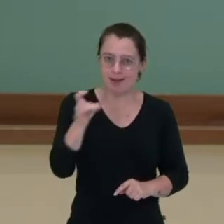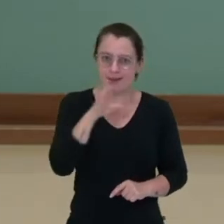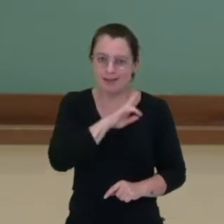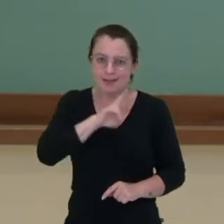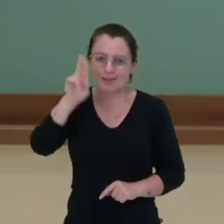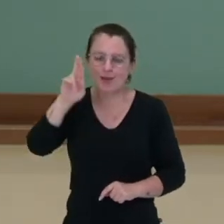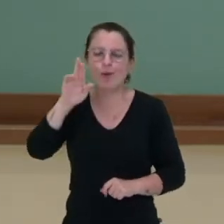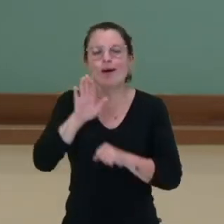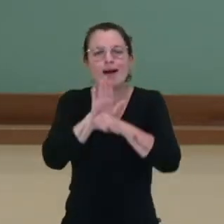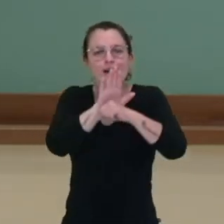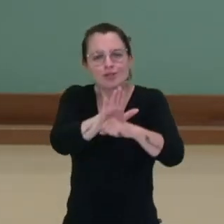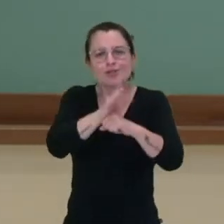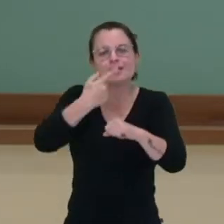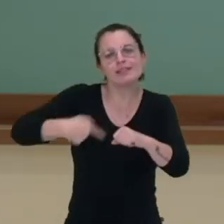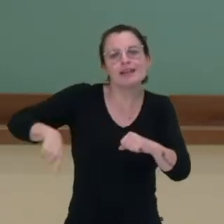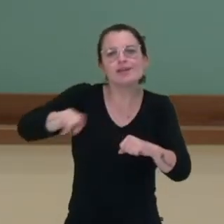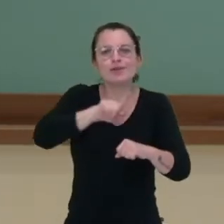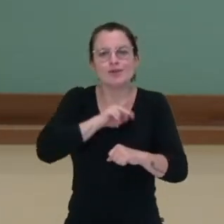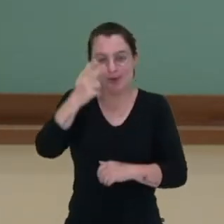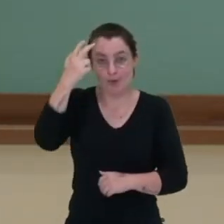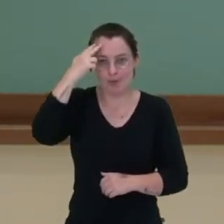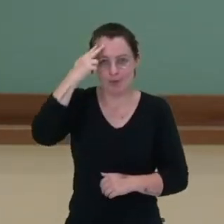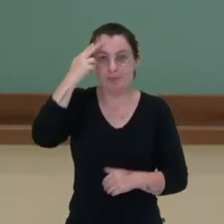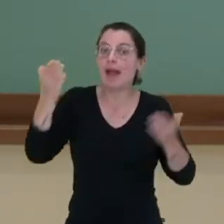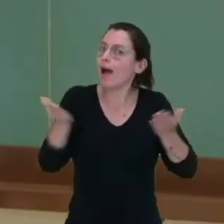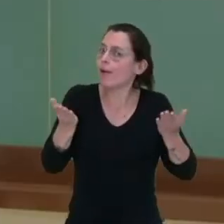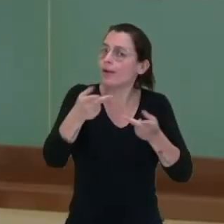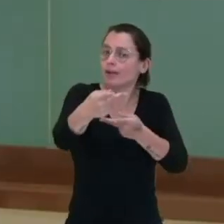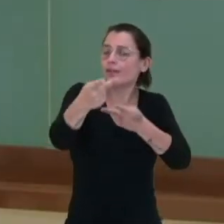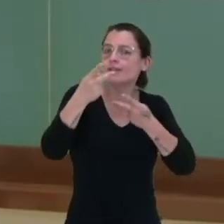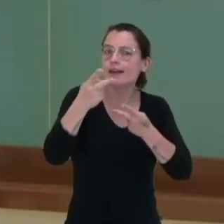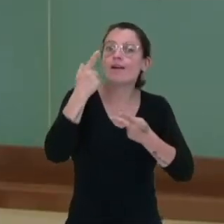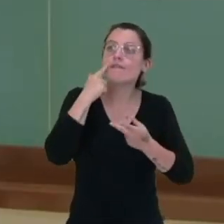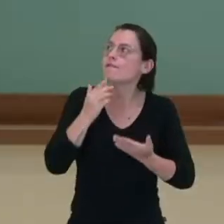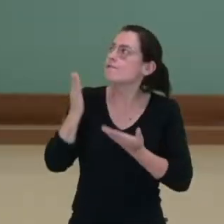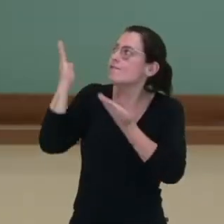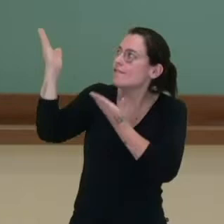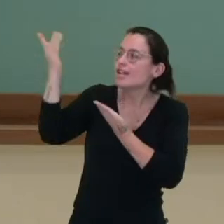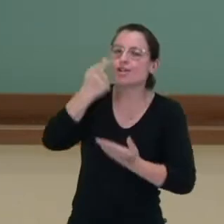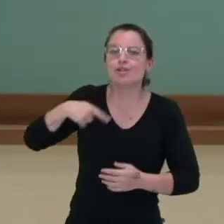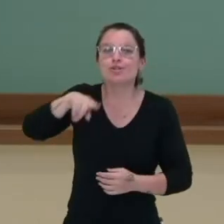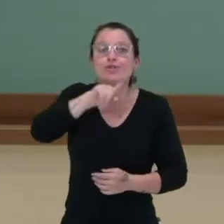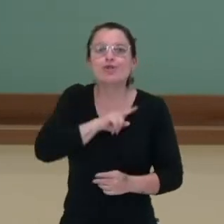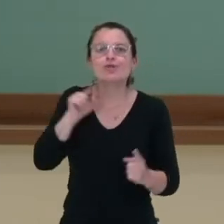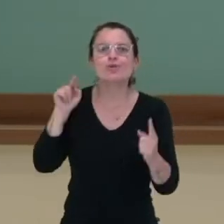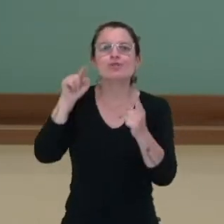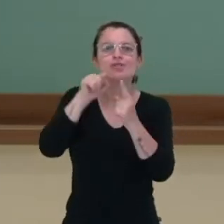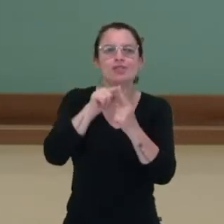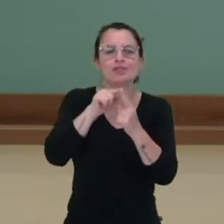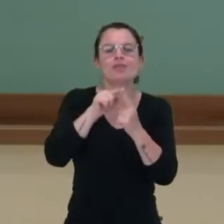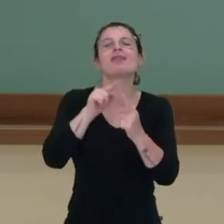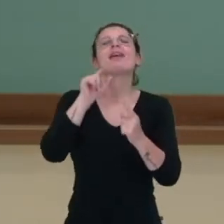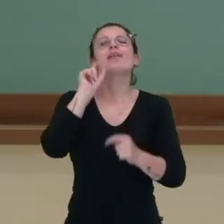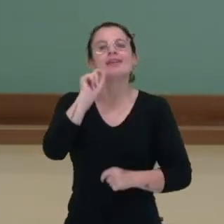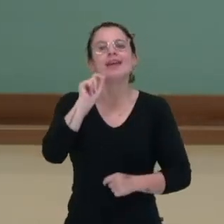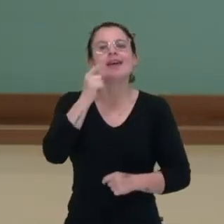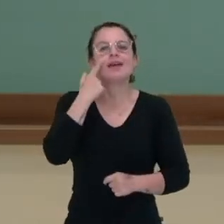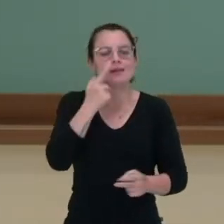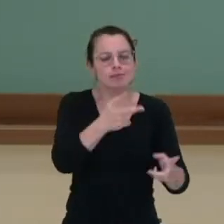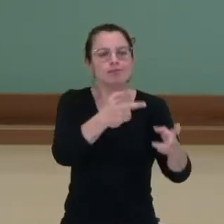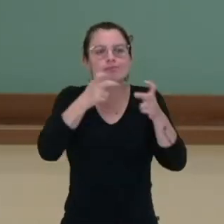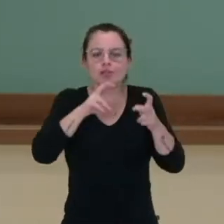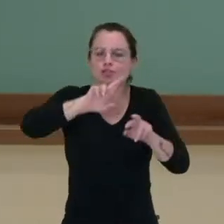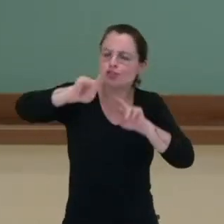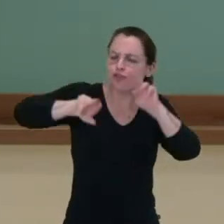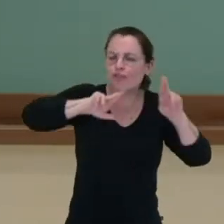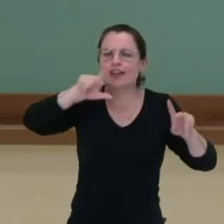beleza? Convido você a ver quais são os nossos objetivos, Olha só, identificar diferentes